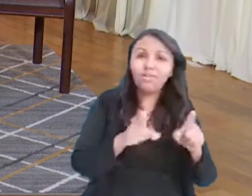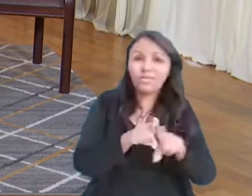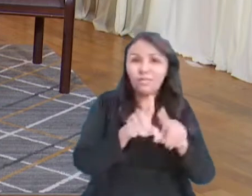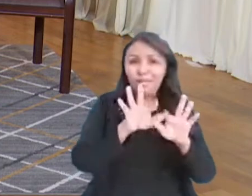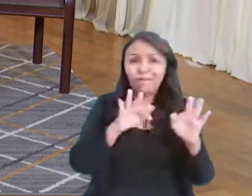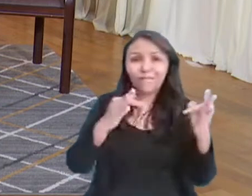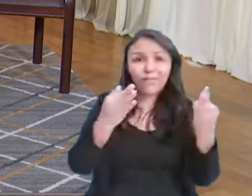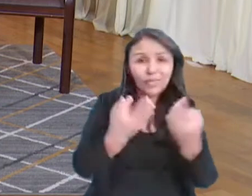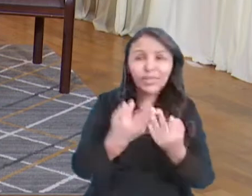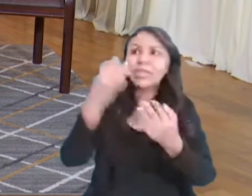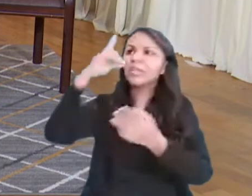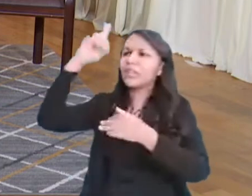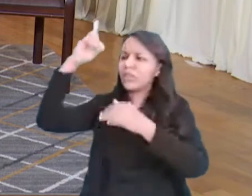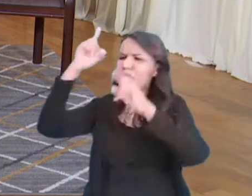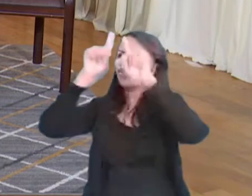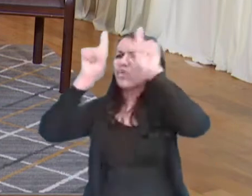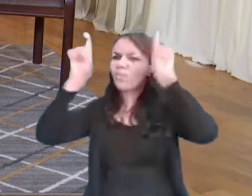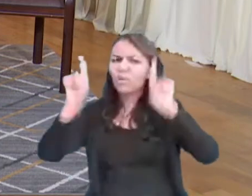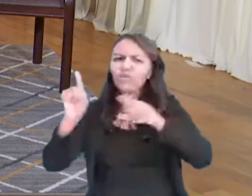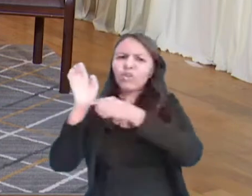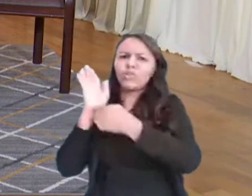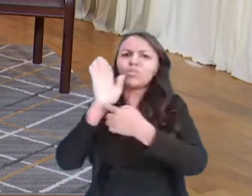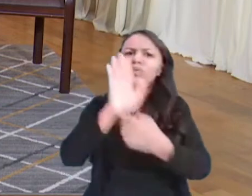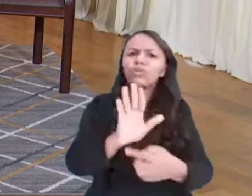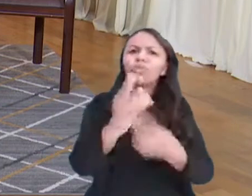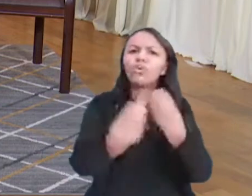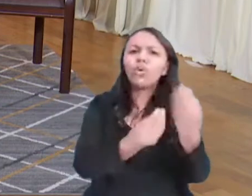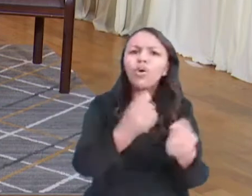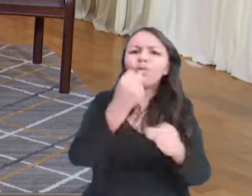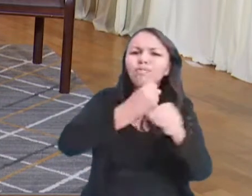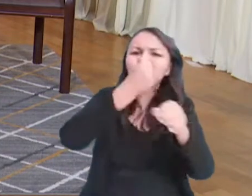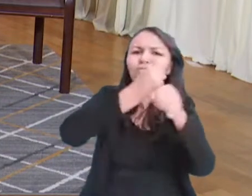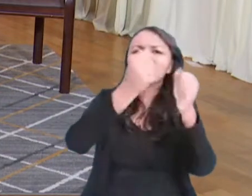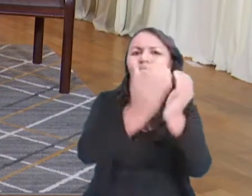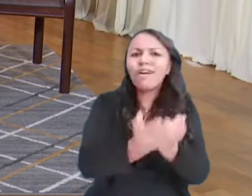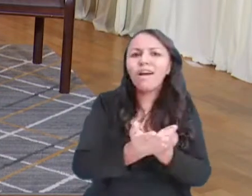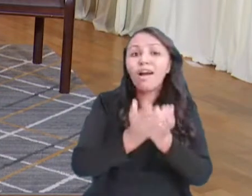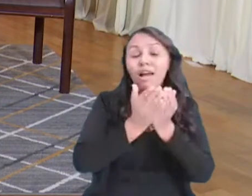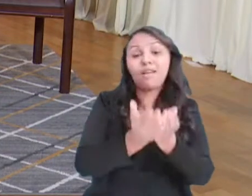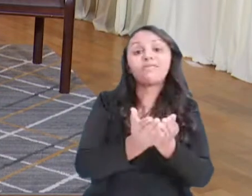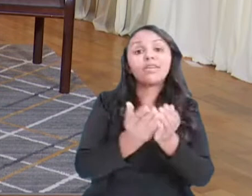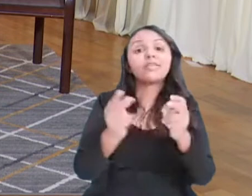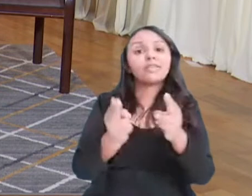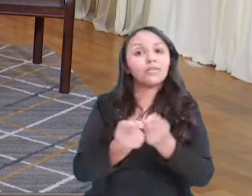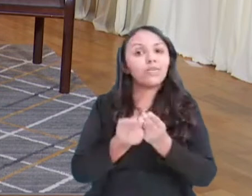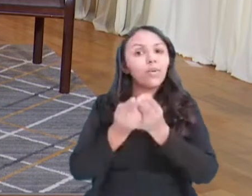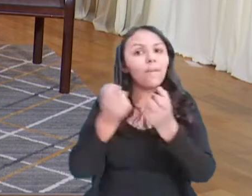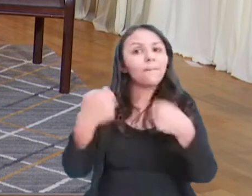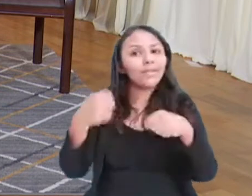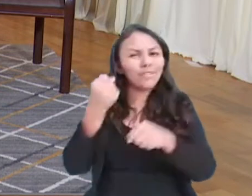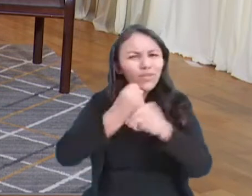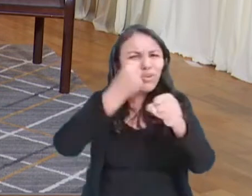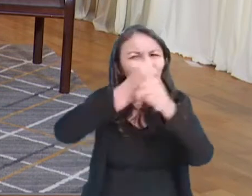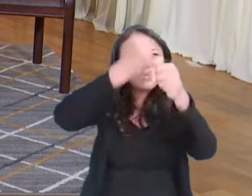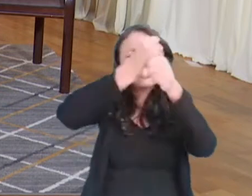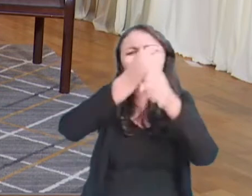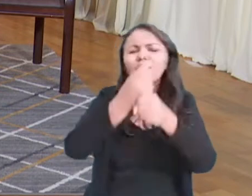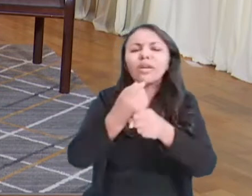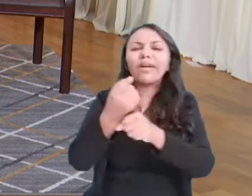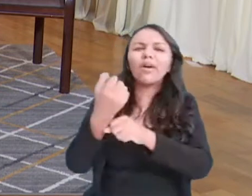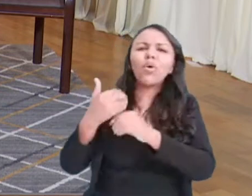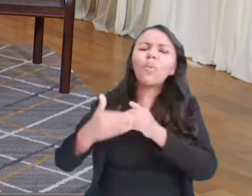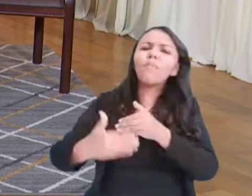aquele projeto daquela embarcação, aquela arca, e ele deveria construir durante um período de 120 anos. Esse